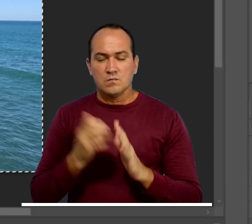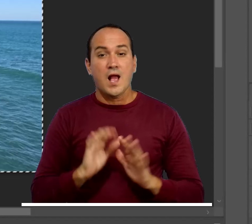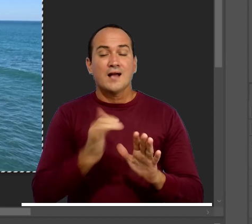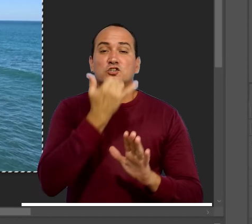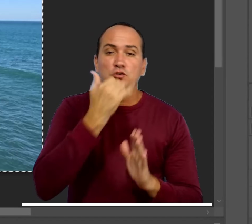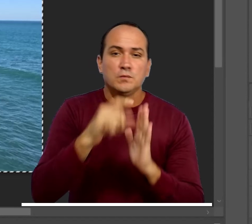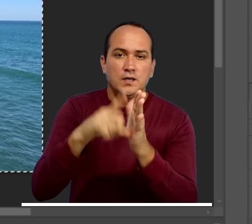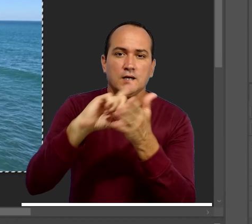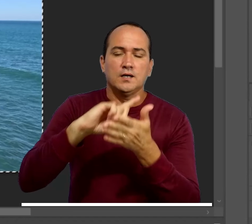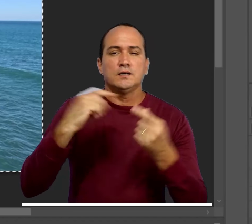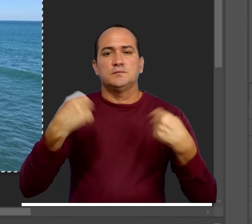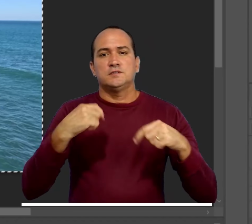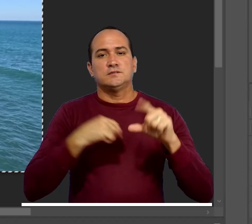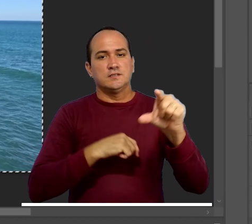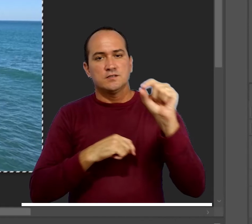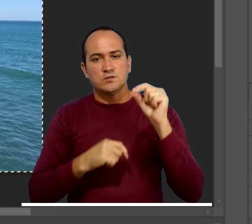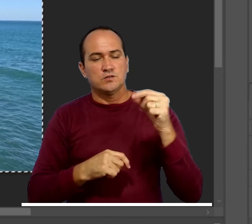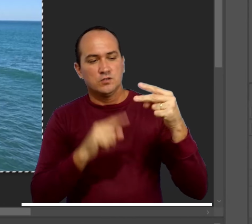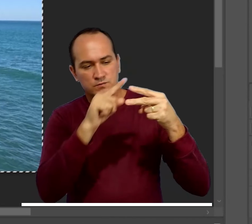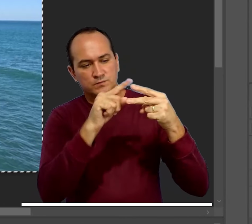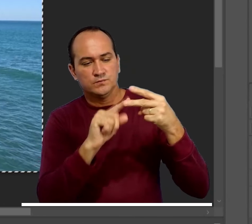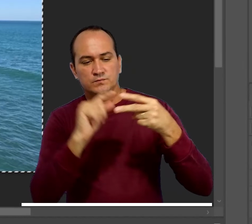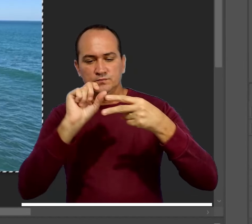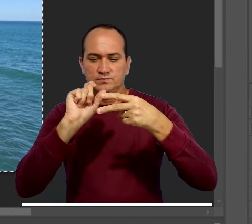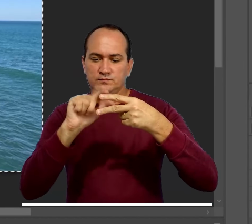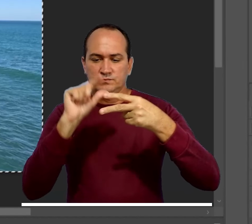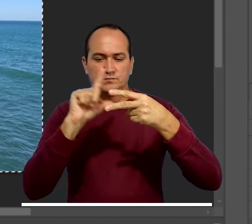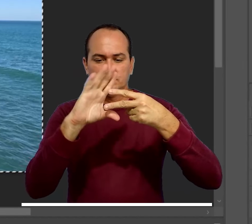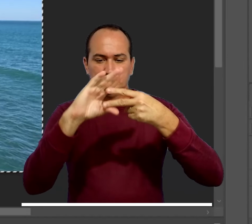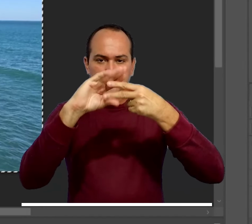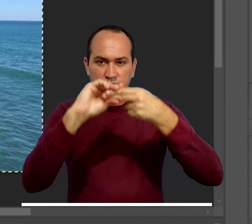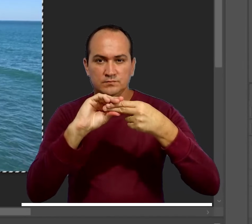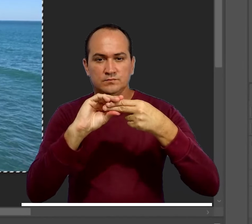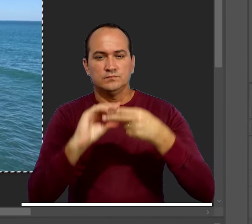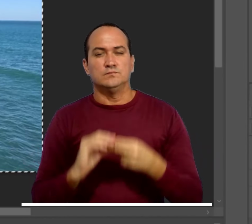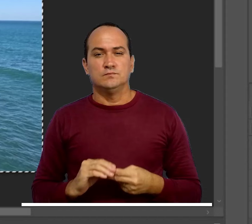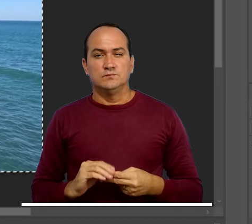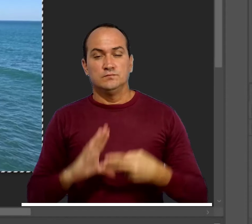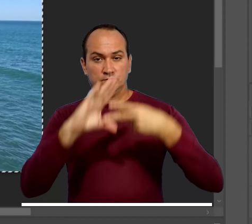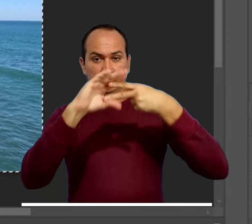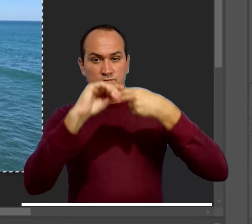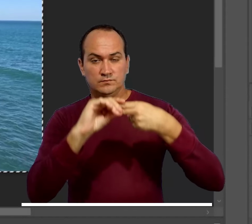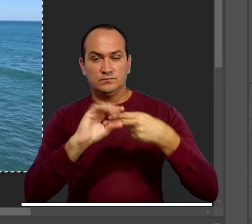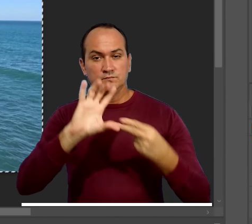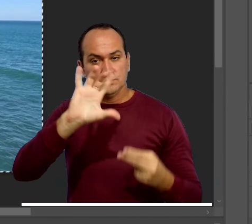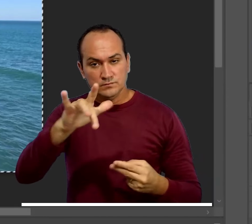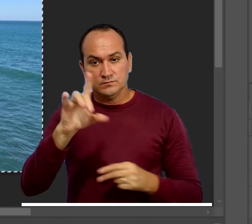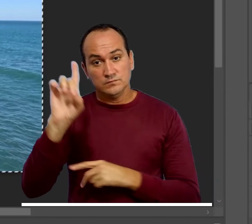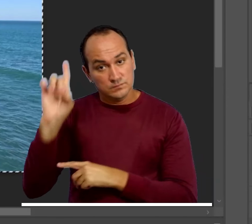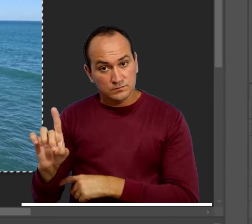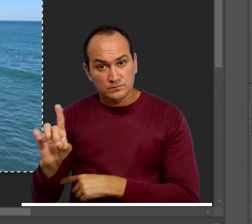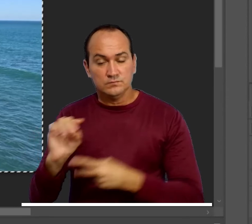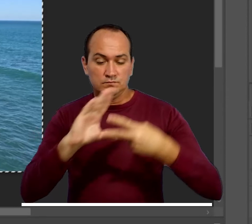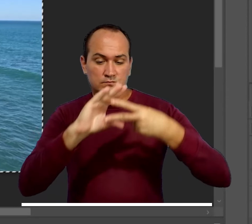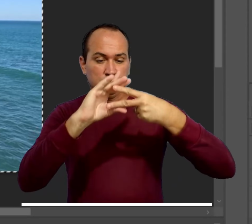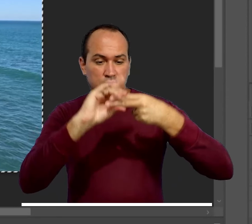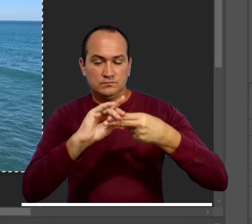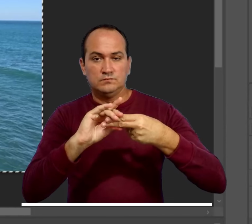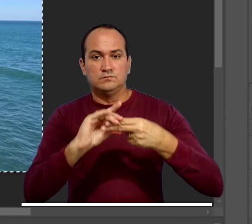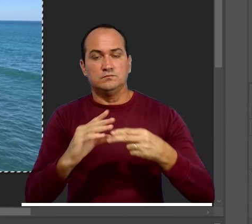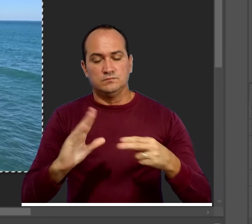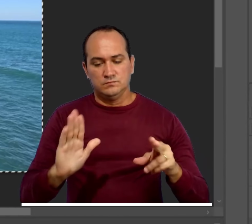desculpe, selecionar essas duas camadas aqui e juntar, tá? Eu vou clicar aqui com o botão direito e vou então mandar